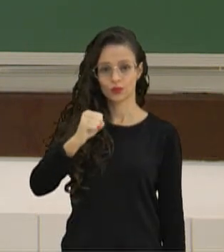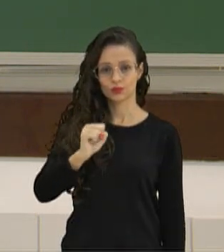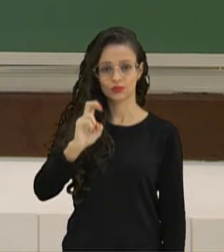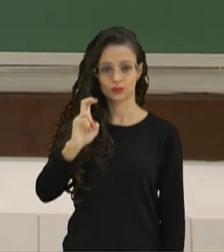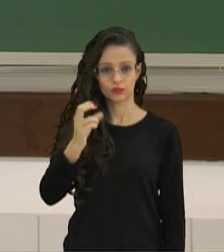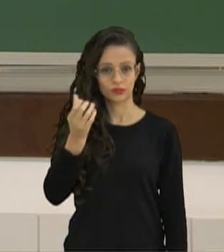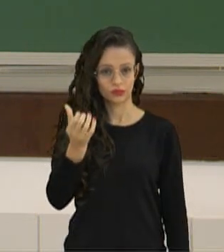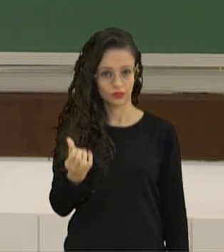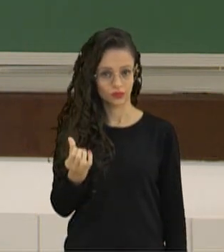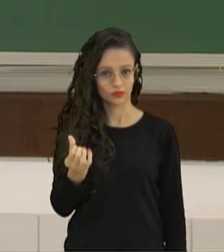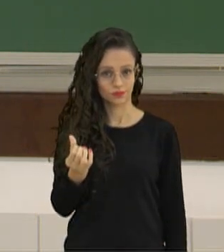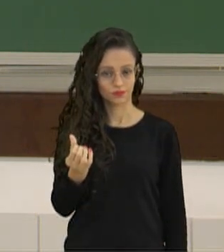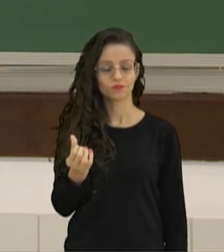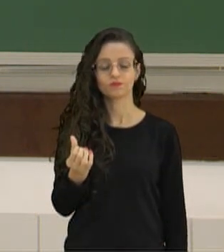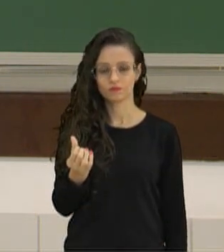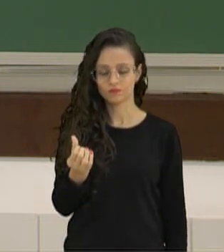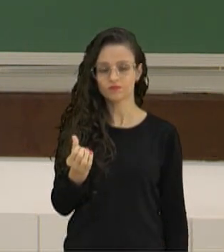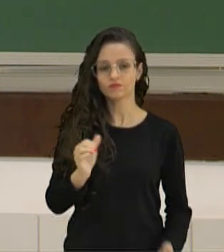1856,